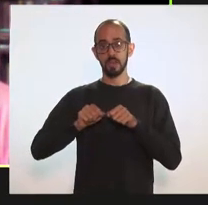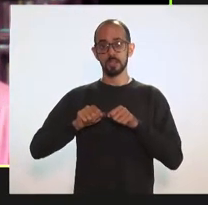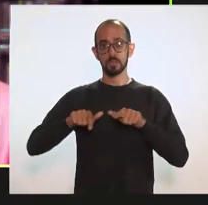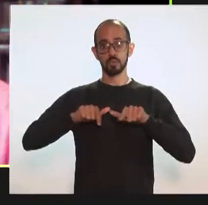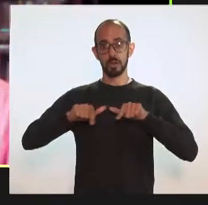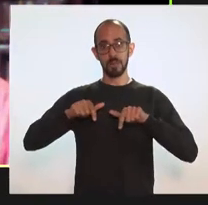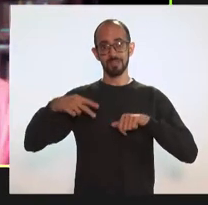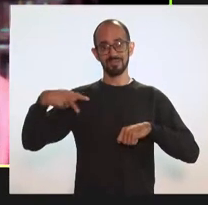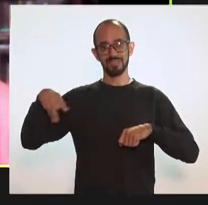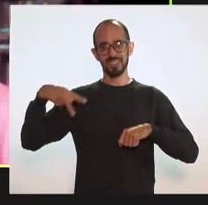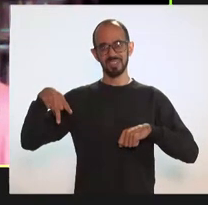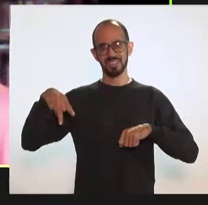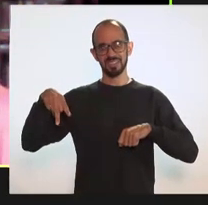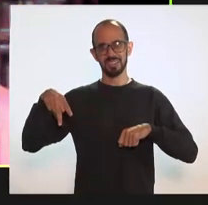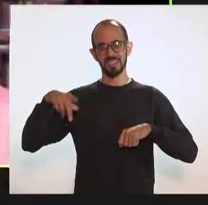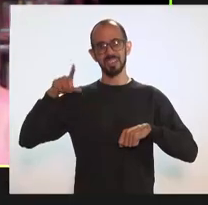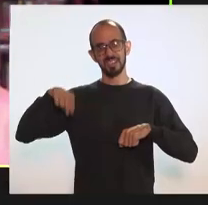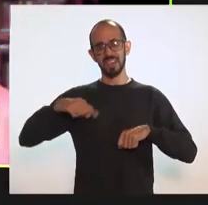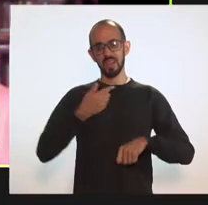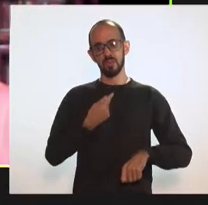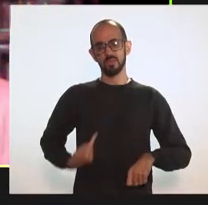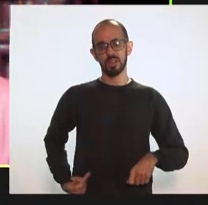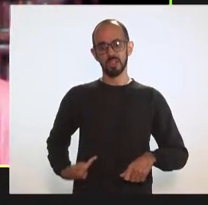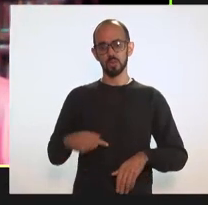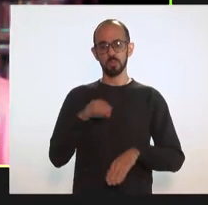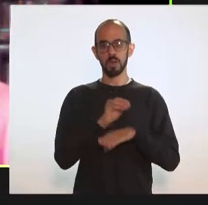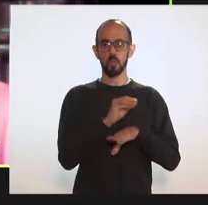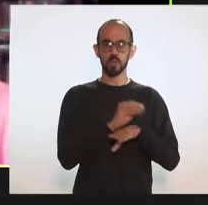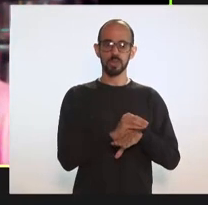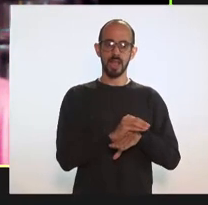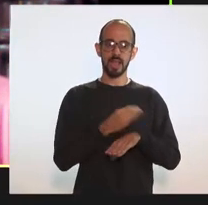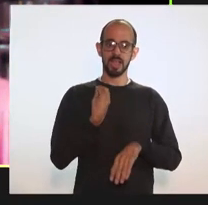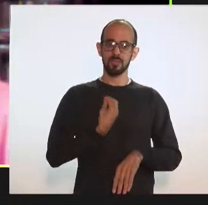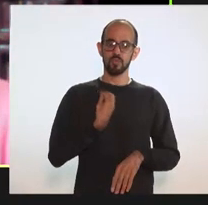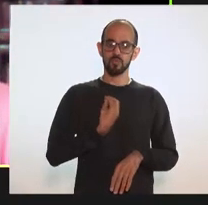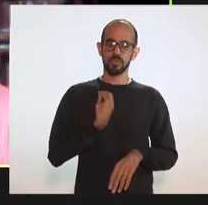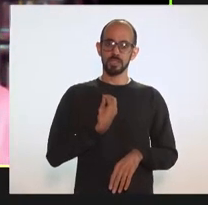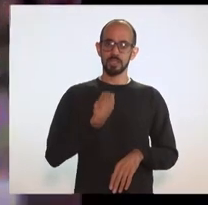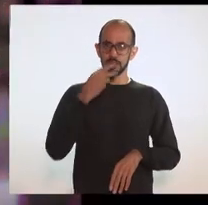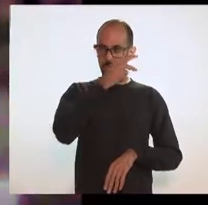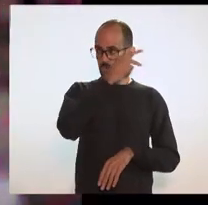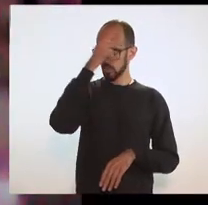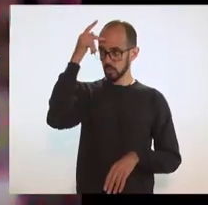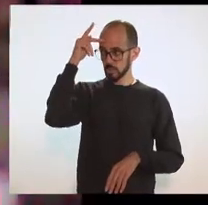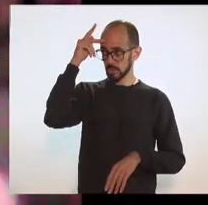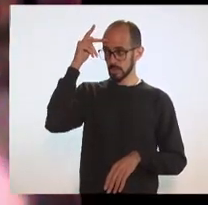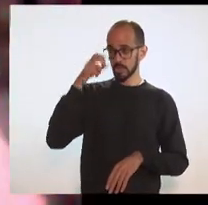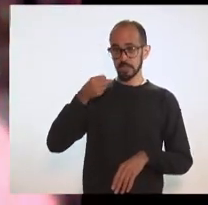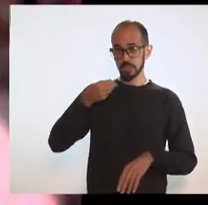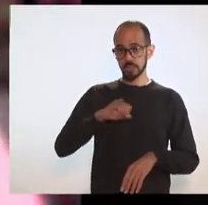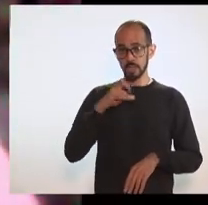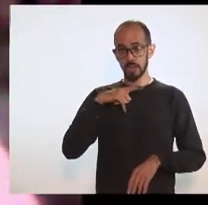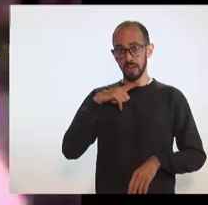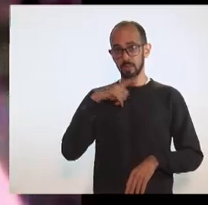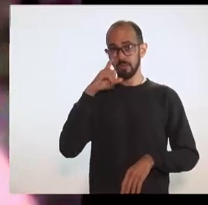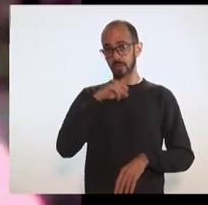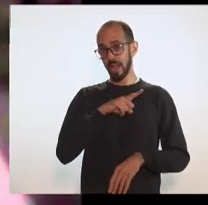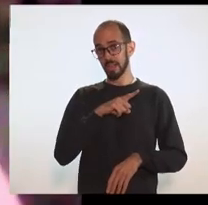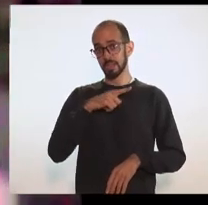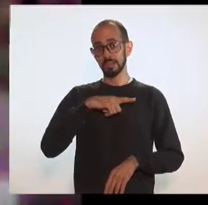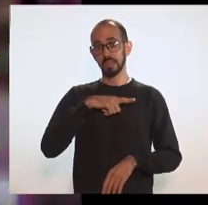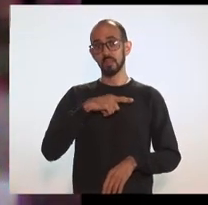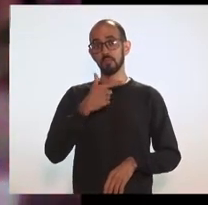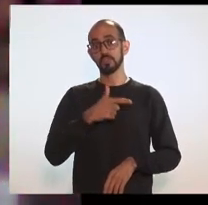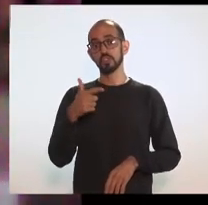o governador para cuidar da vida das pessoas e se o governo federal é um fracasso na vacinação tem 22 estados